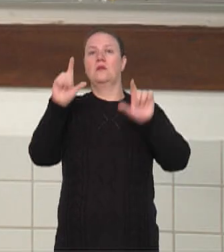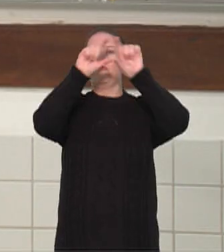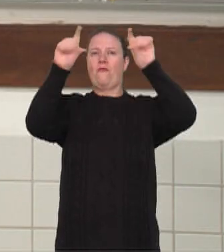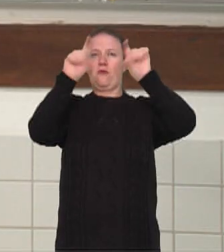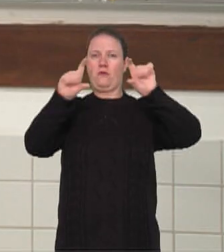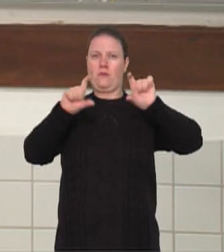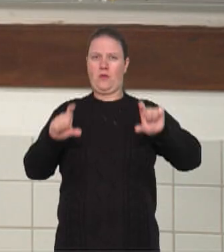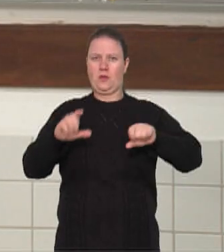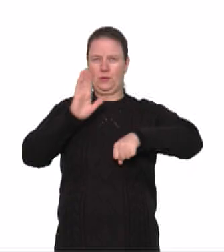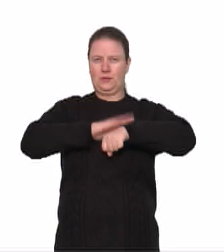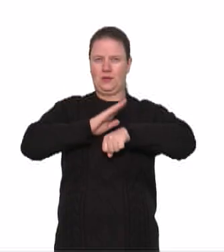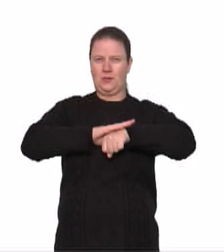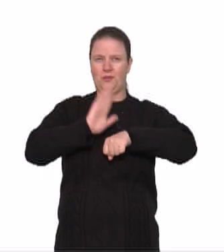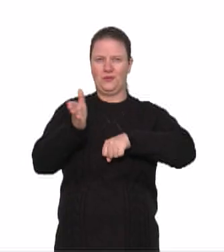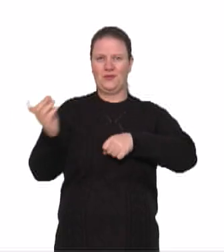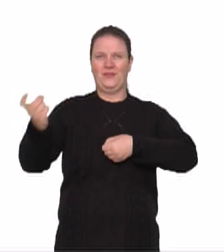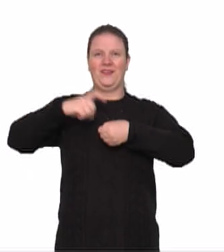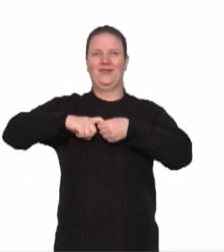tempinho para pensar.